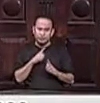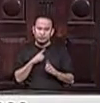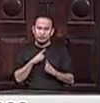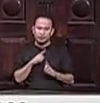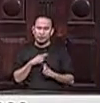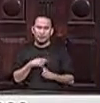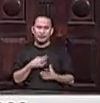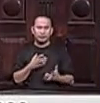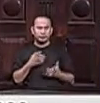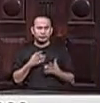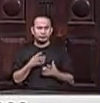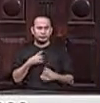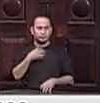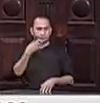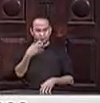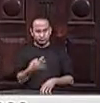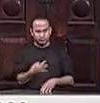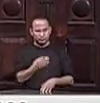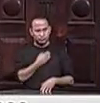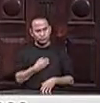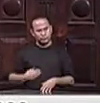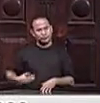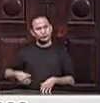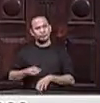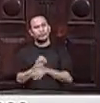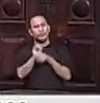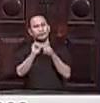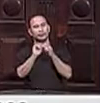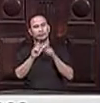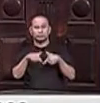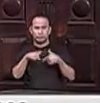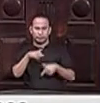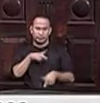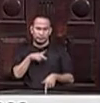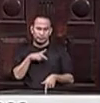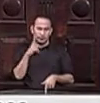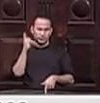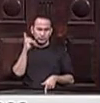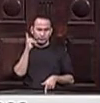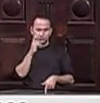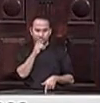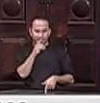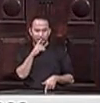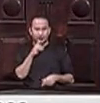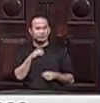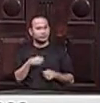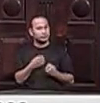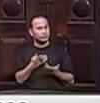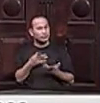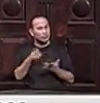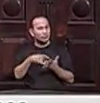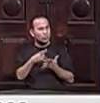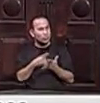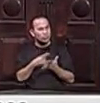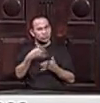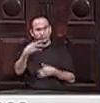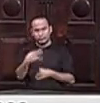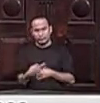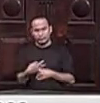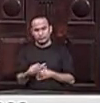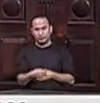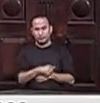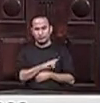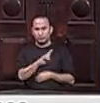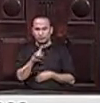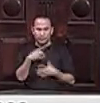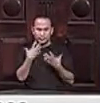objetivo garantir que o governo do Estado faça a sua parte no sacrifício de colocar as contas do Rio de Janeiro em dia. Não